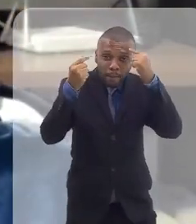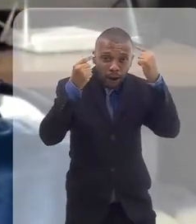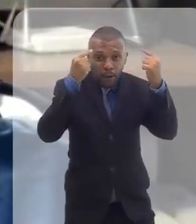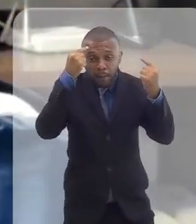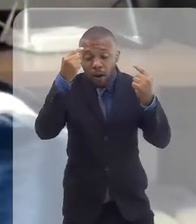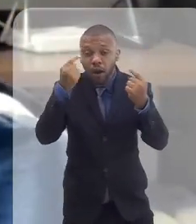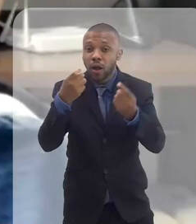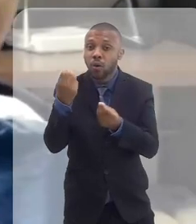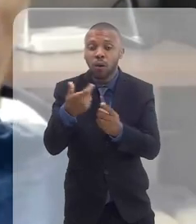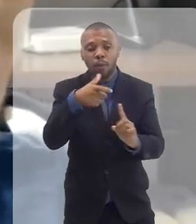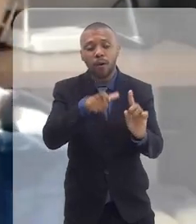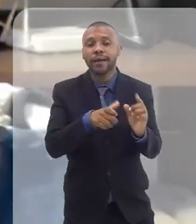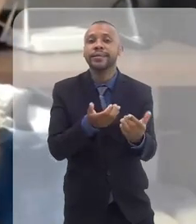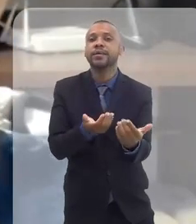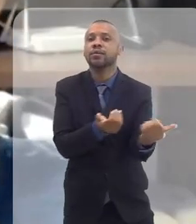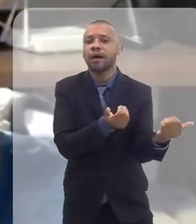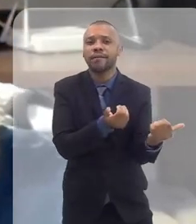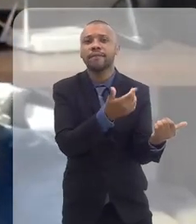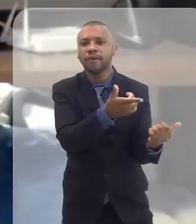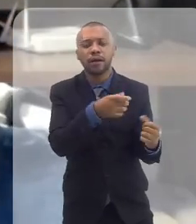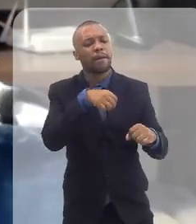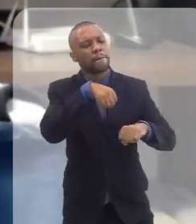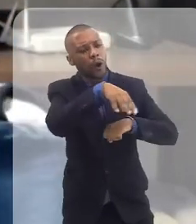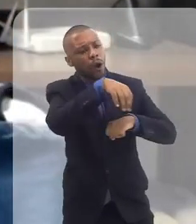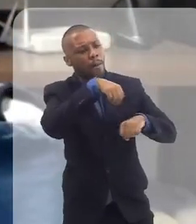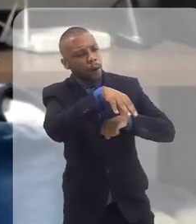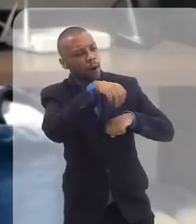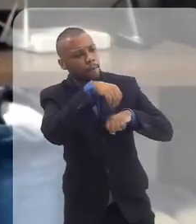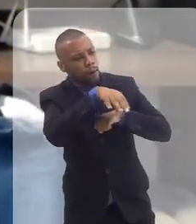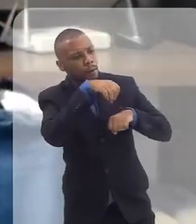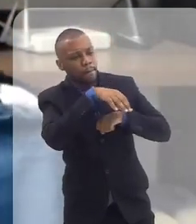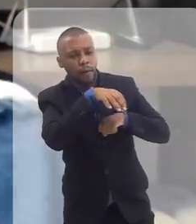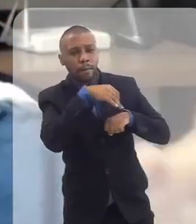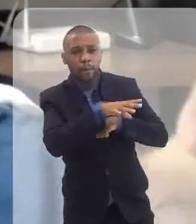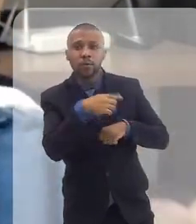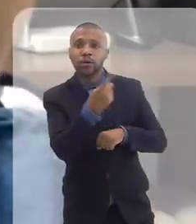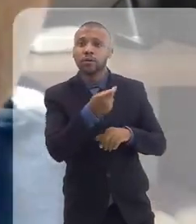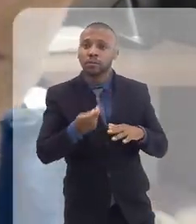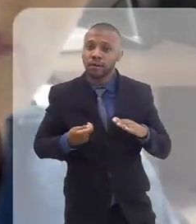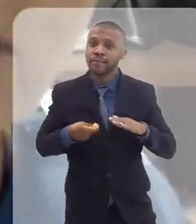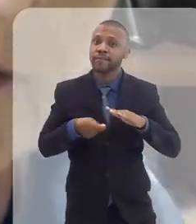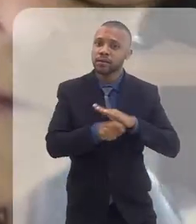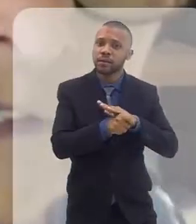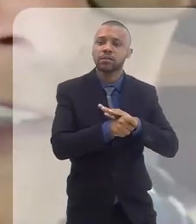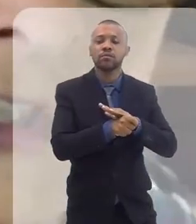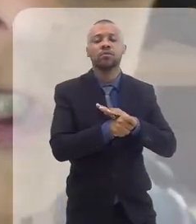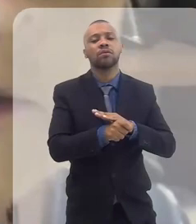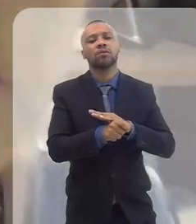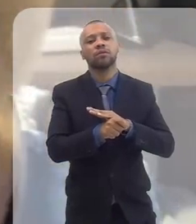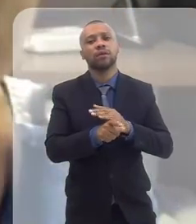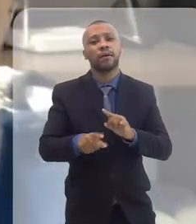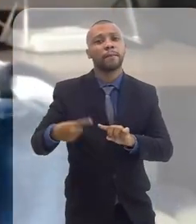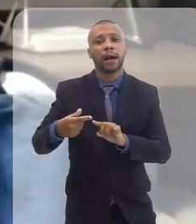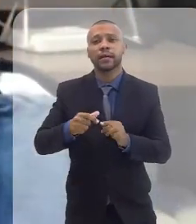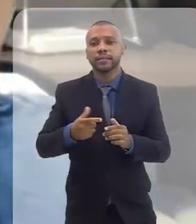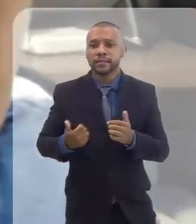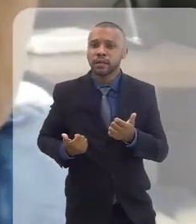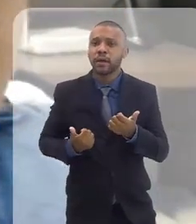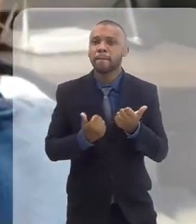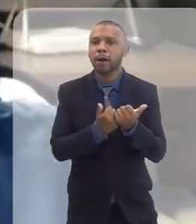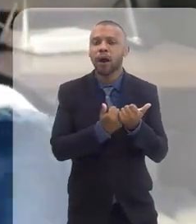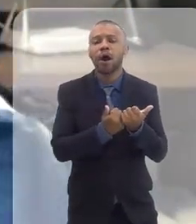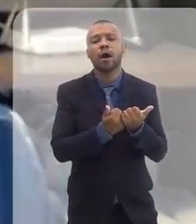criatividade e como que esse jovem foi bem formado. Então, nós estamos investindo e